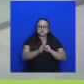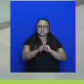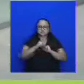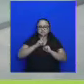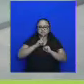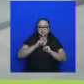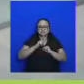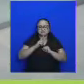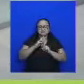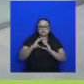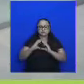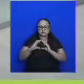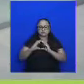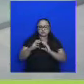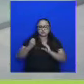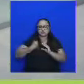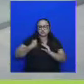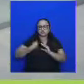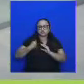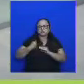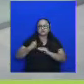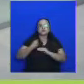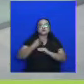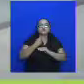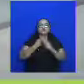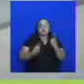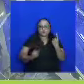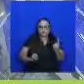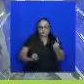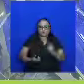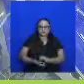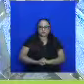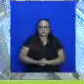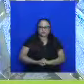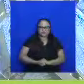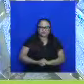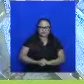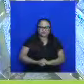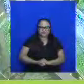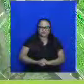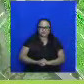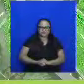bola. Anote aí, bola vermelha número 1.